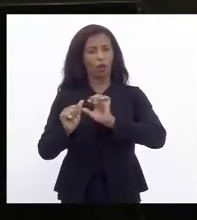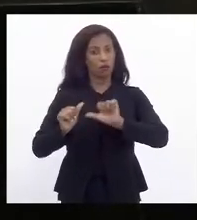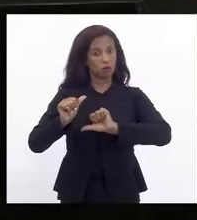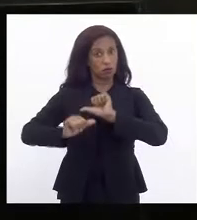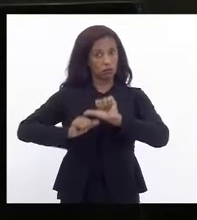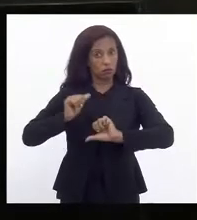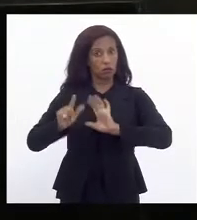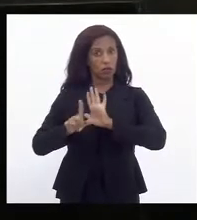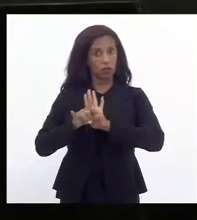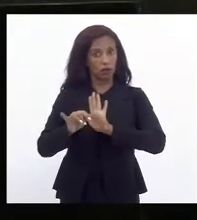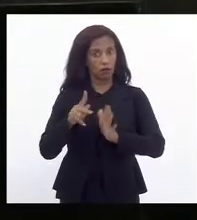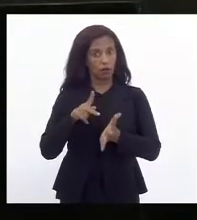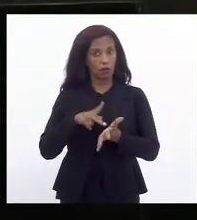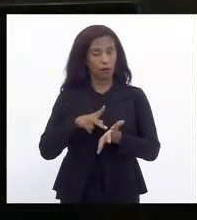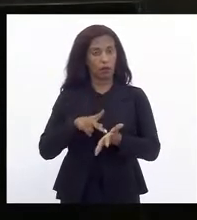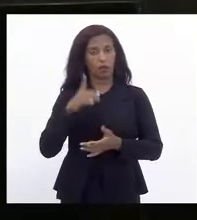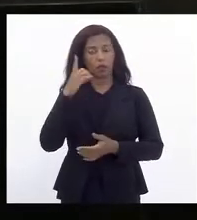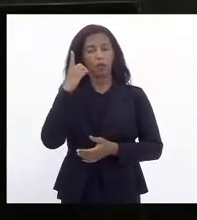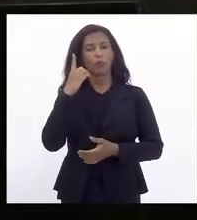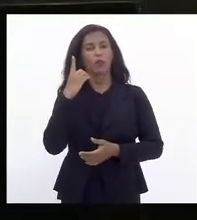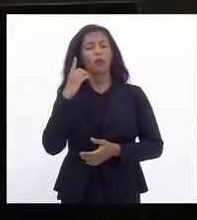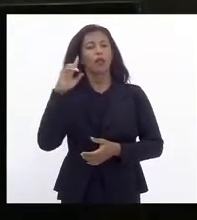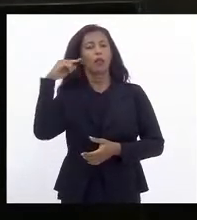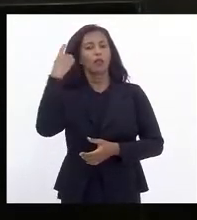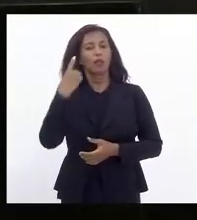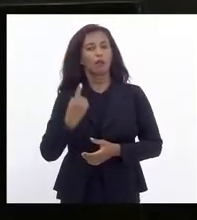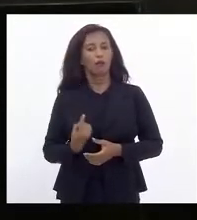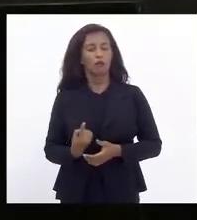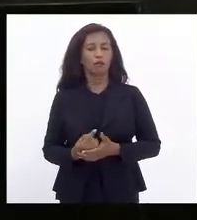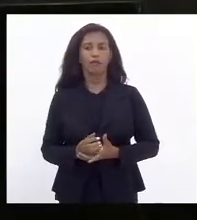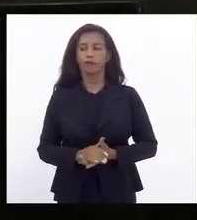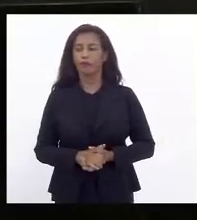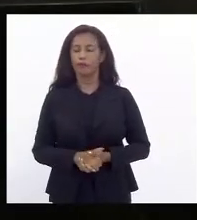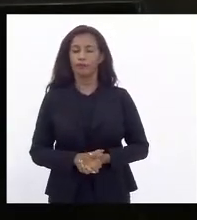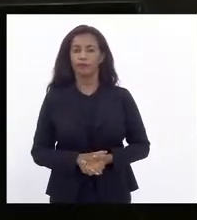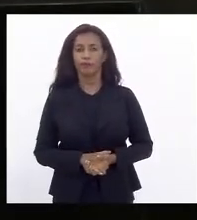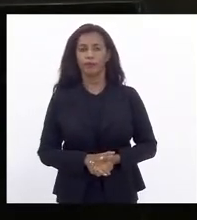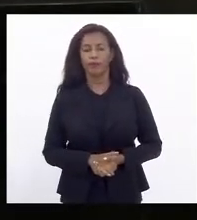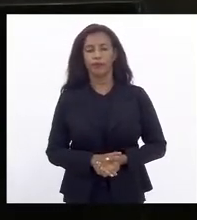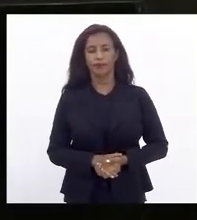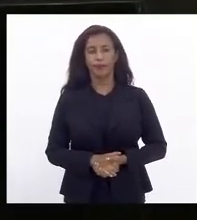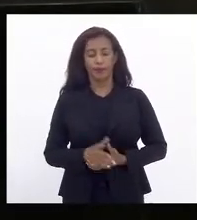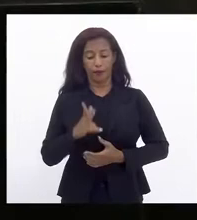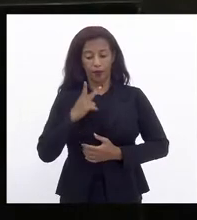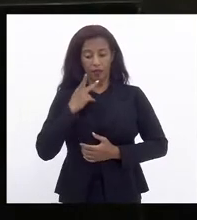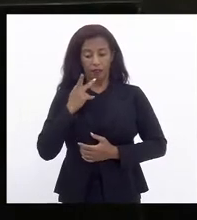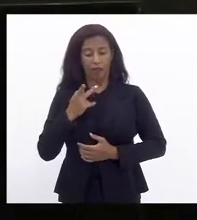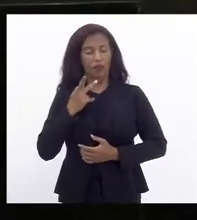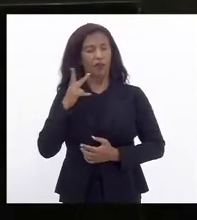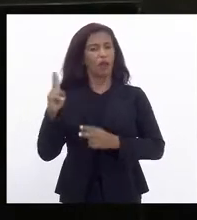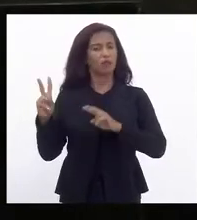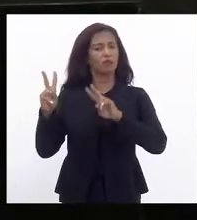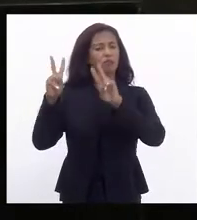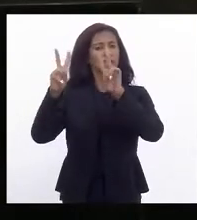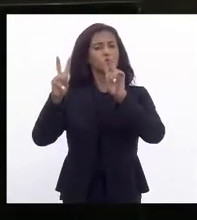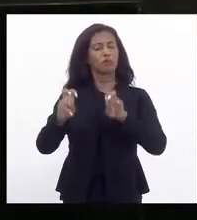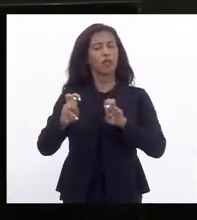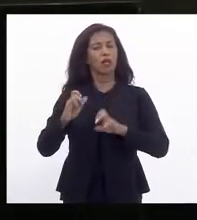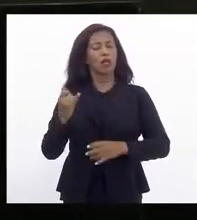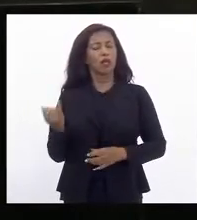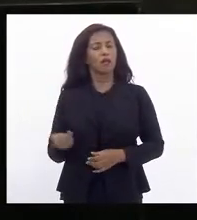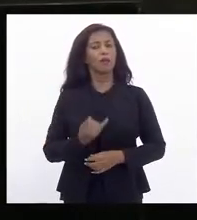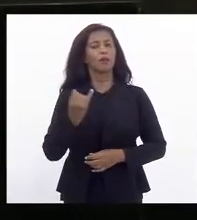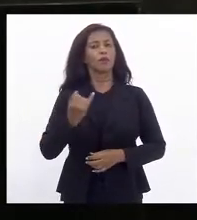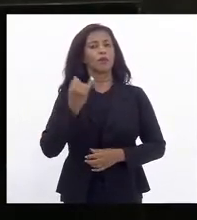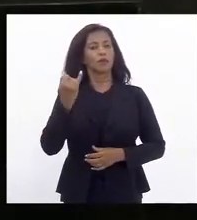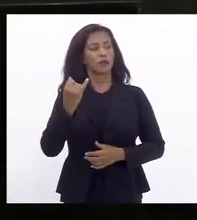lei, da deputada Dani Monteiro, que falava o seguinte: a